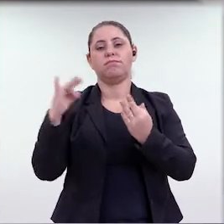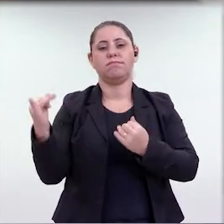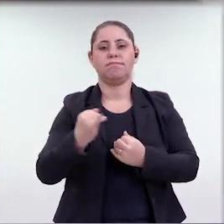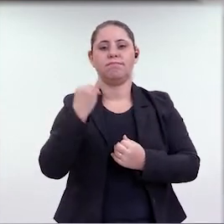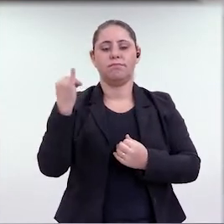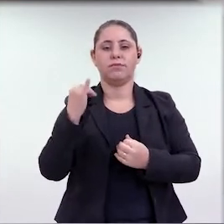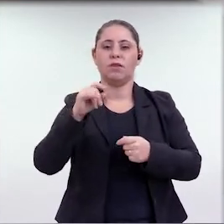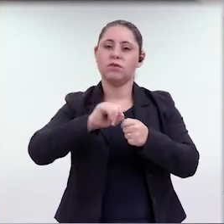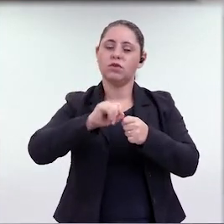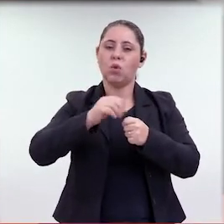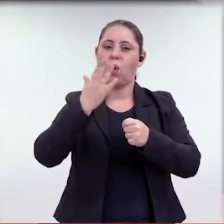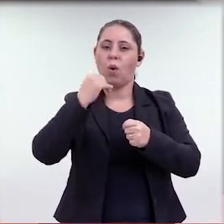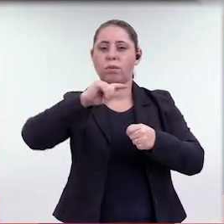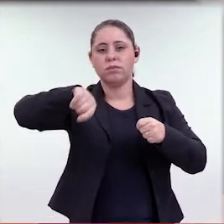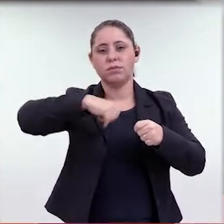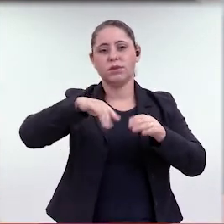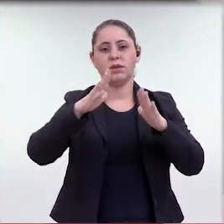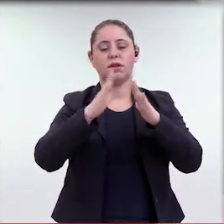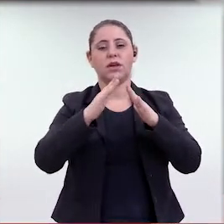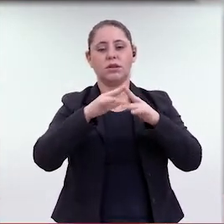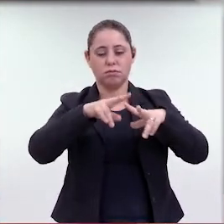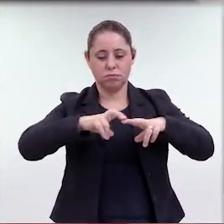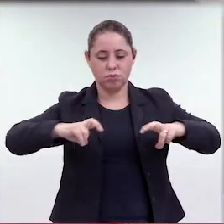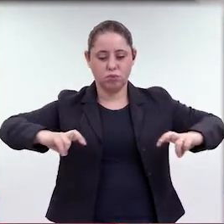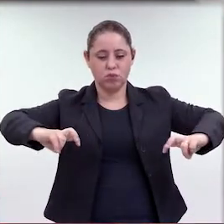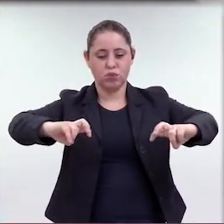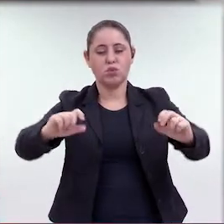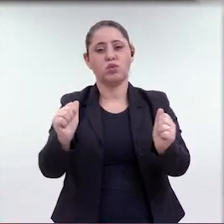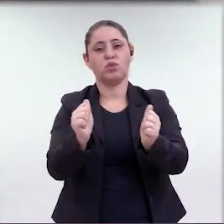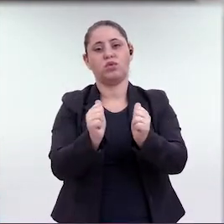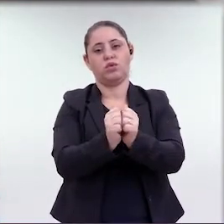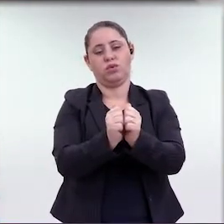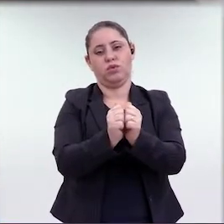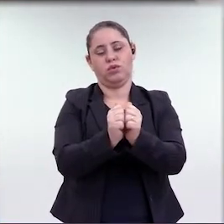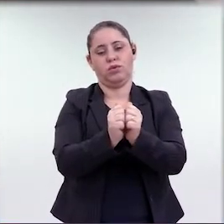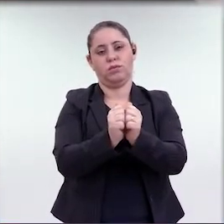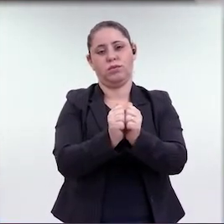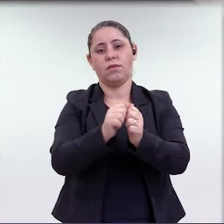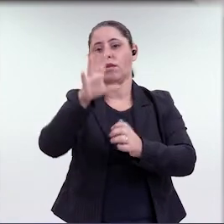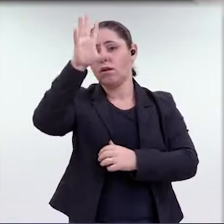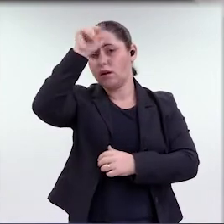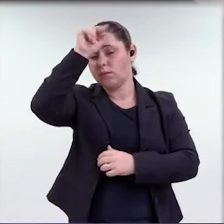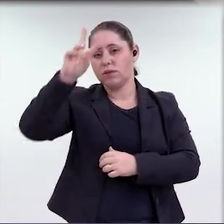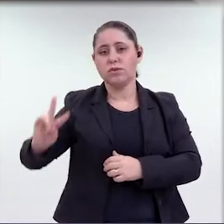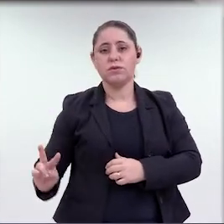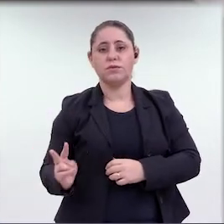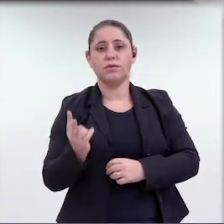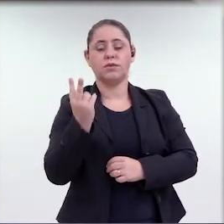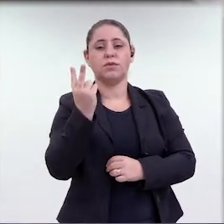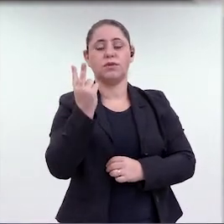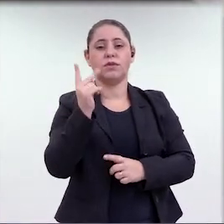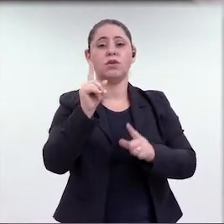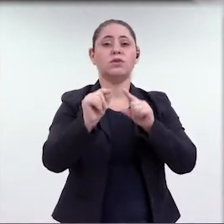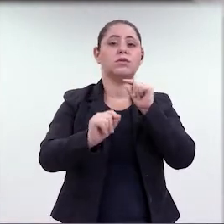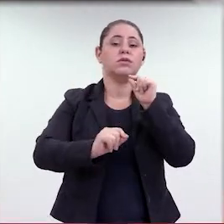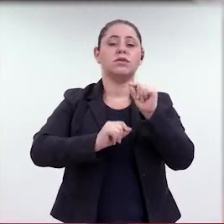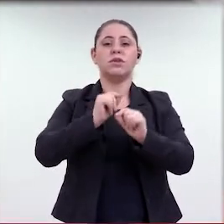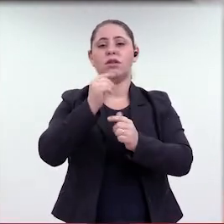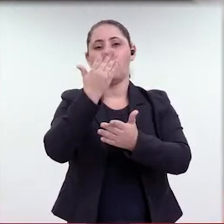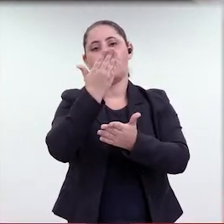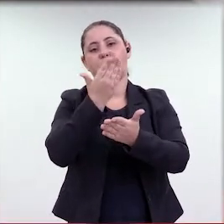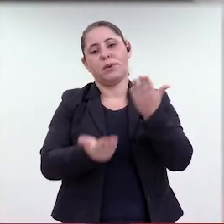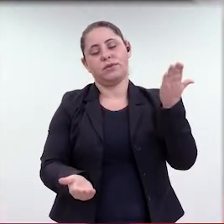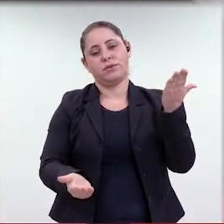casa, as pessoas sentam à mesa, estão juntos. A gente aprende a valorizar algo que estava sendo perdido, né? Que é